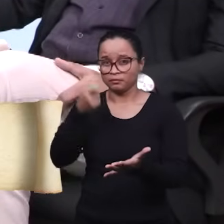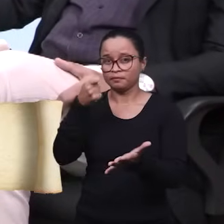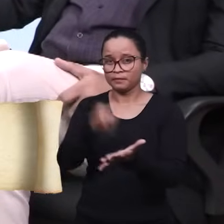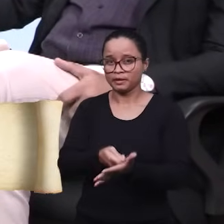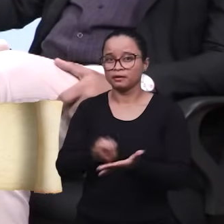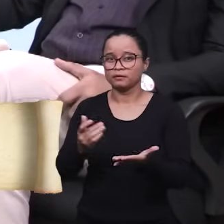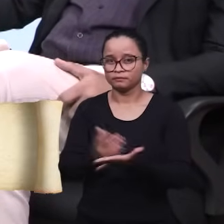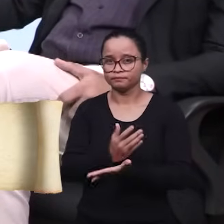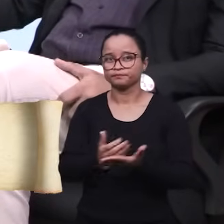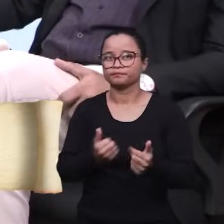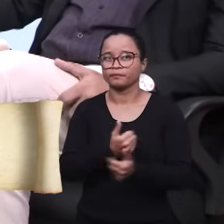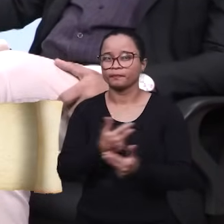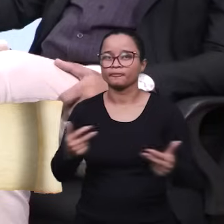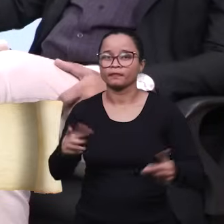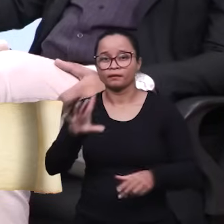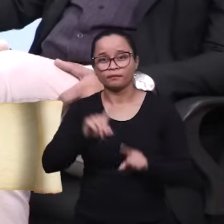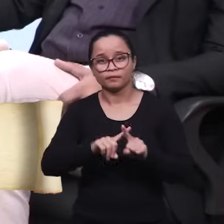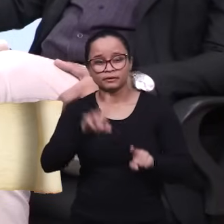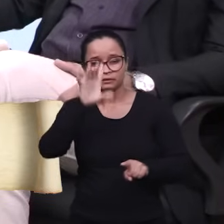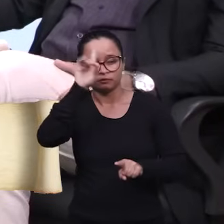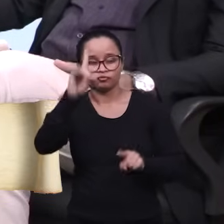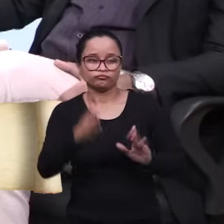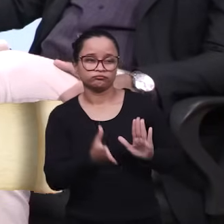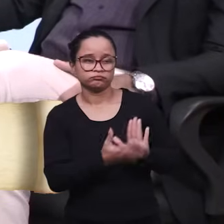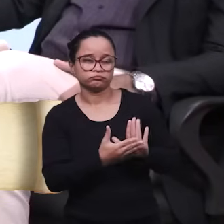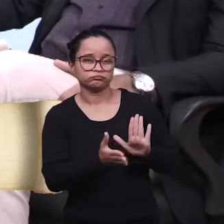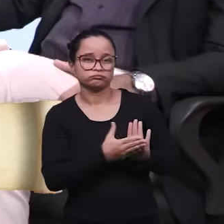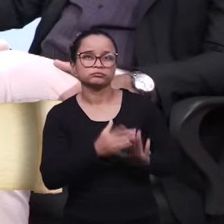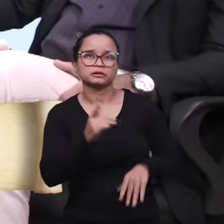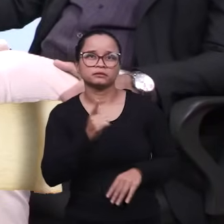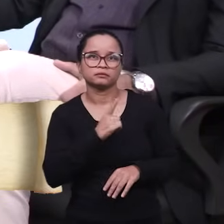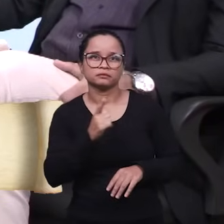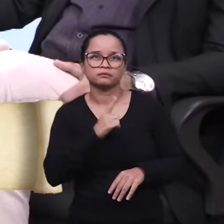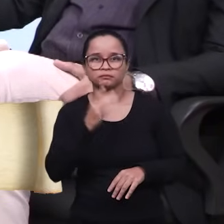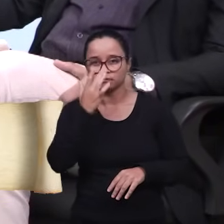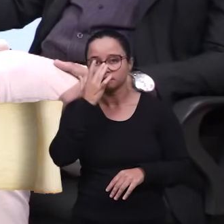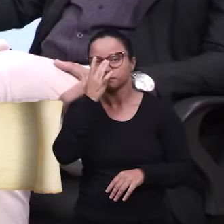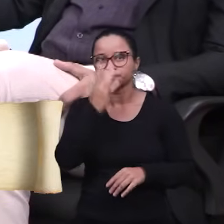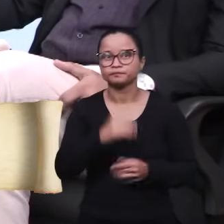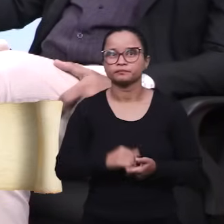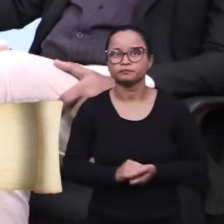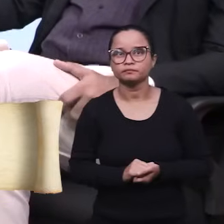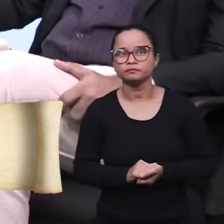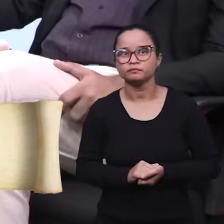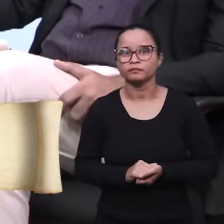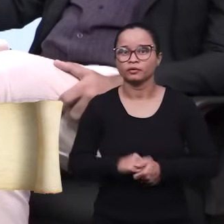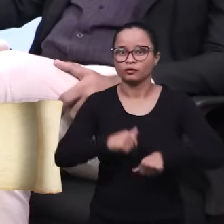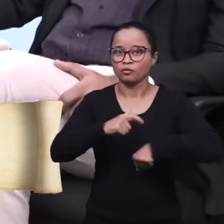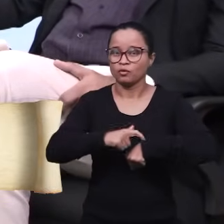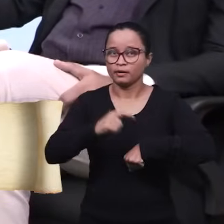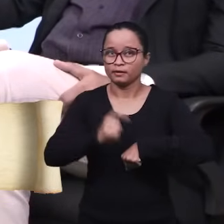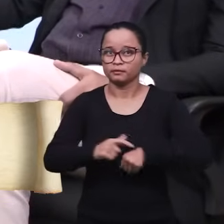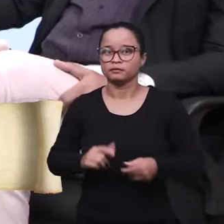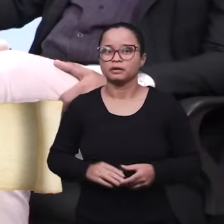preço, mas Deus tinha um propósito naquilo. Que quando deu, nesse horário,